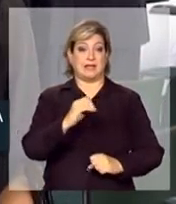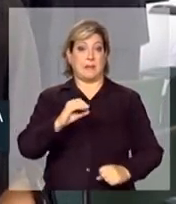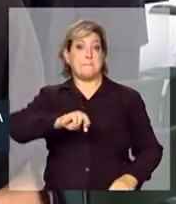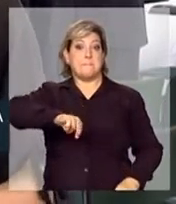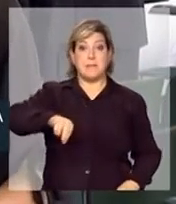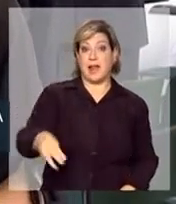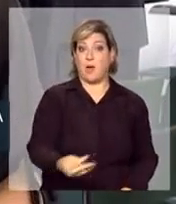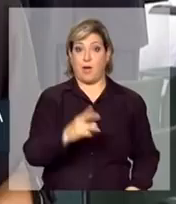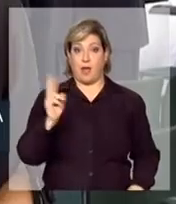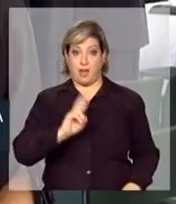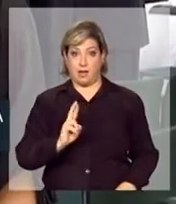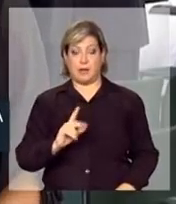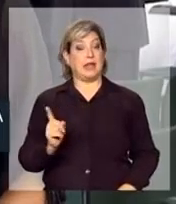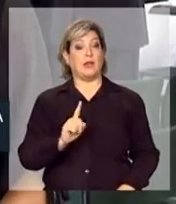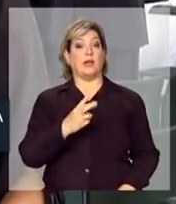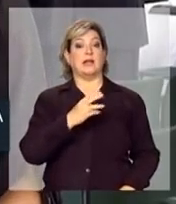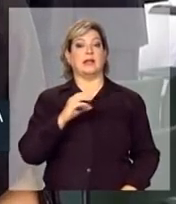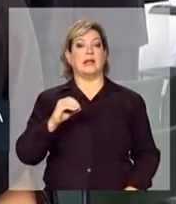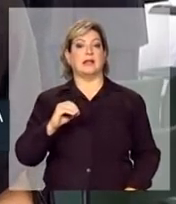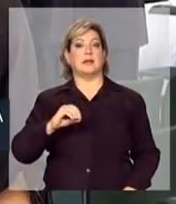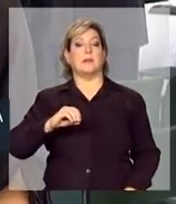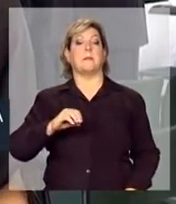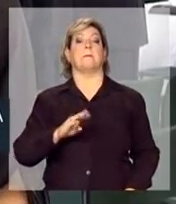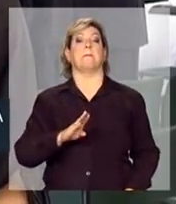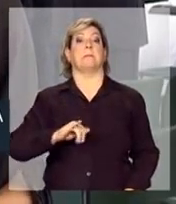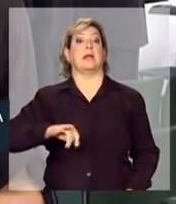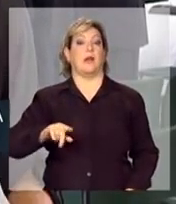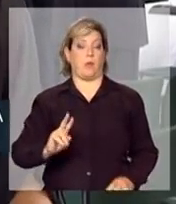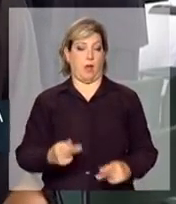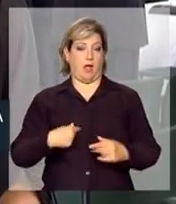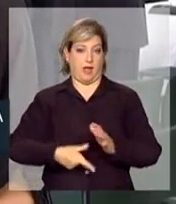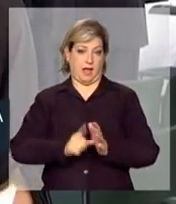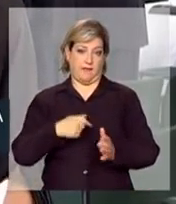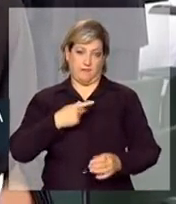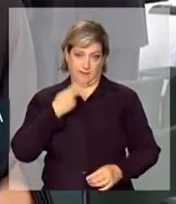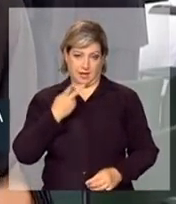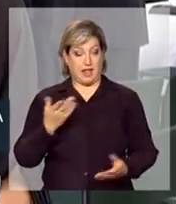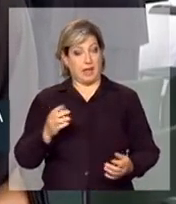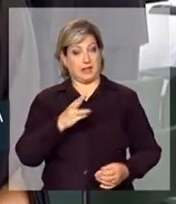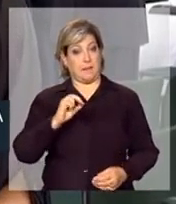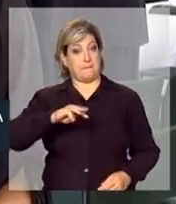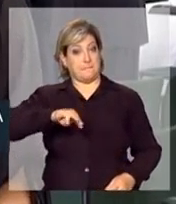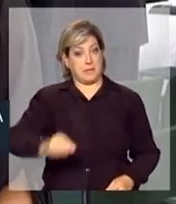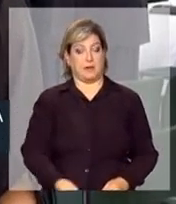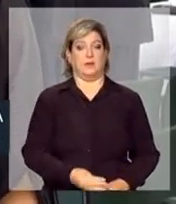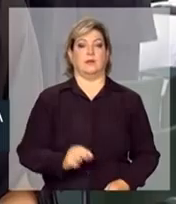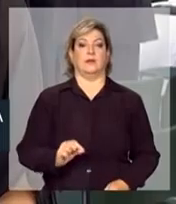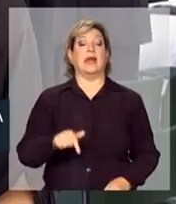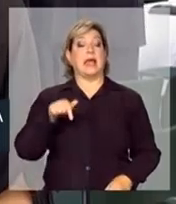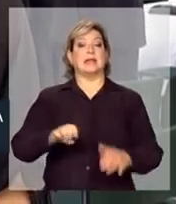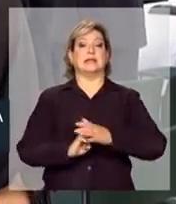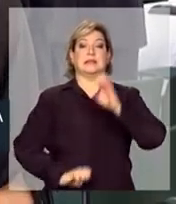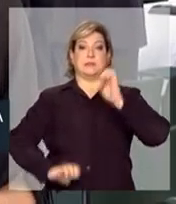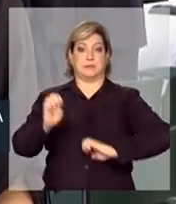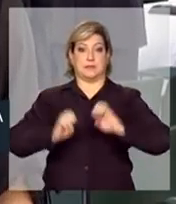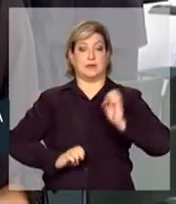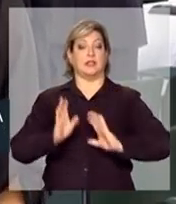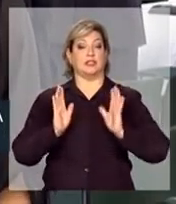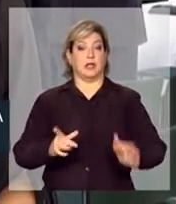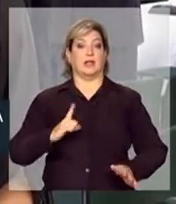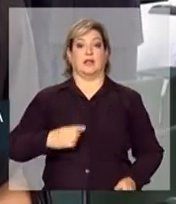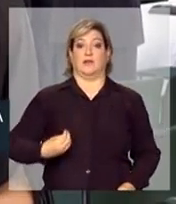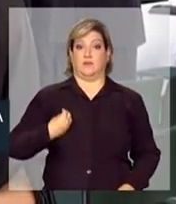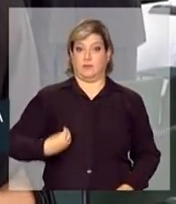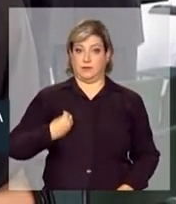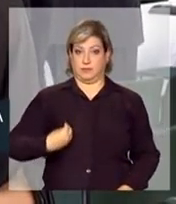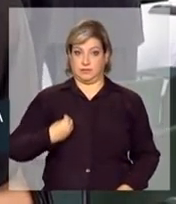deais e não de R 300 bilhões de reais como falei há pouco essa empresa já funciona so forma de contratos de